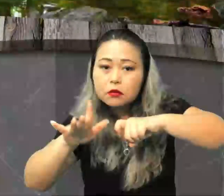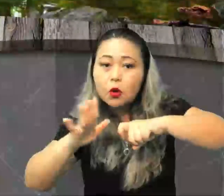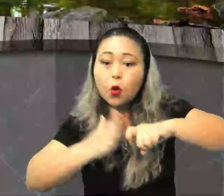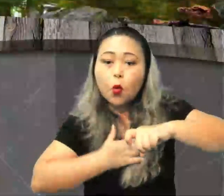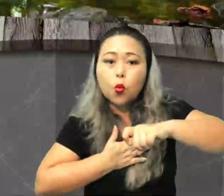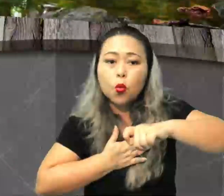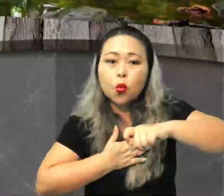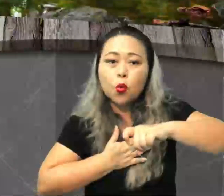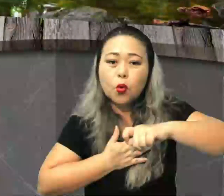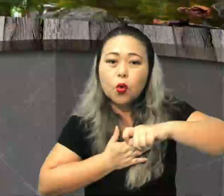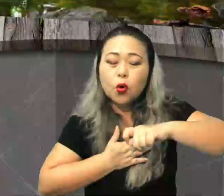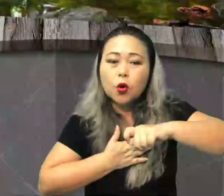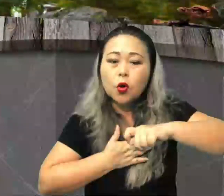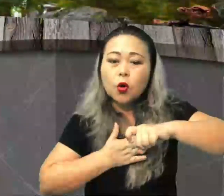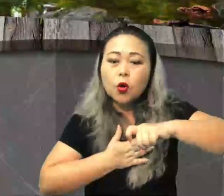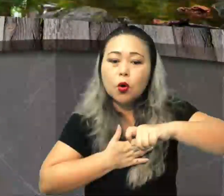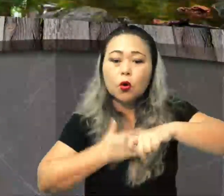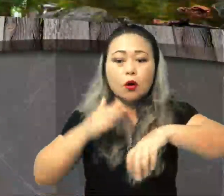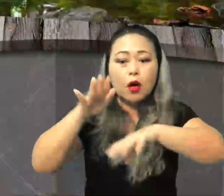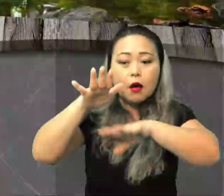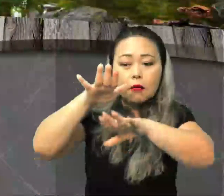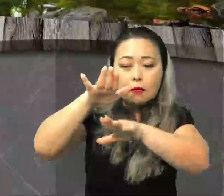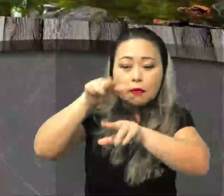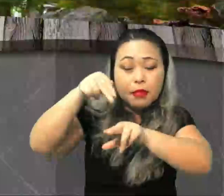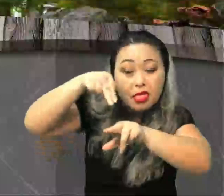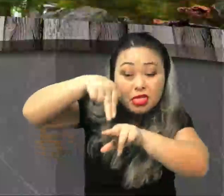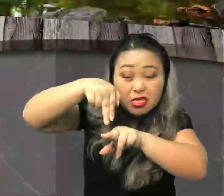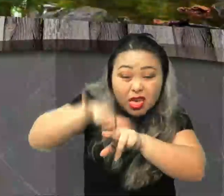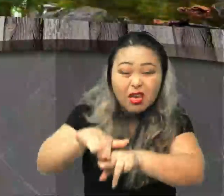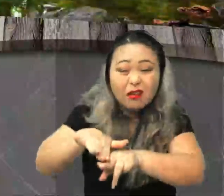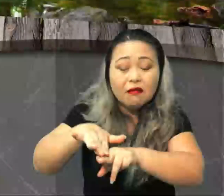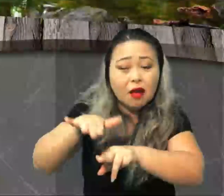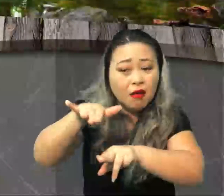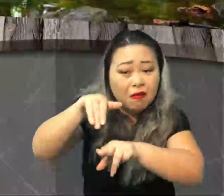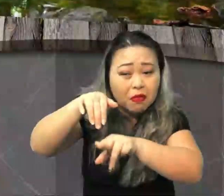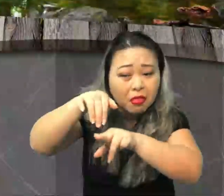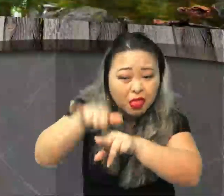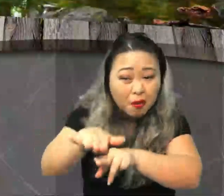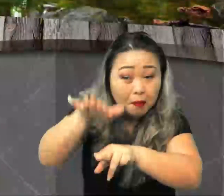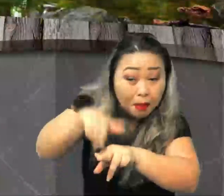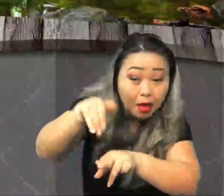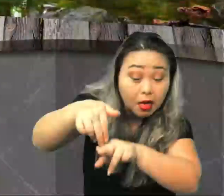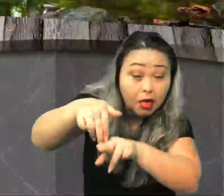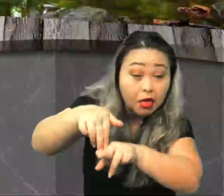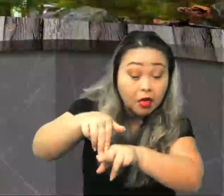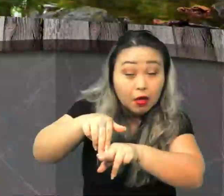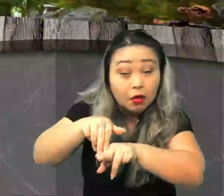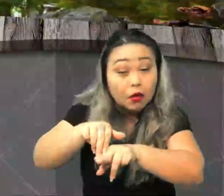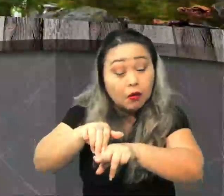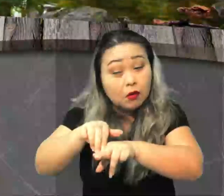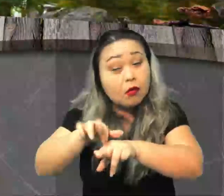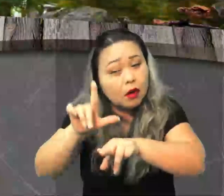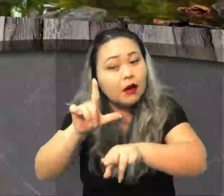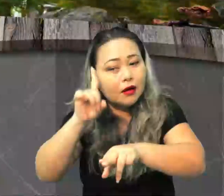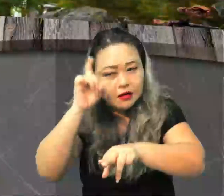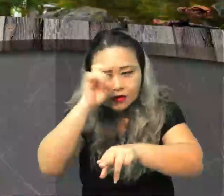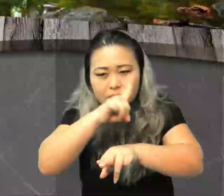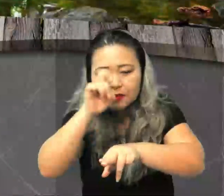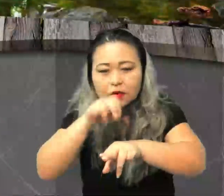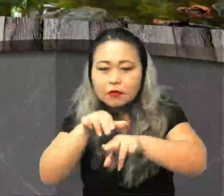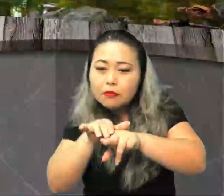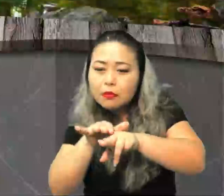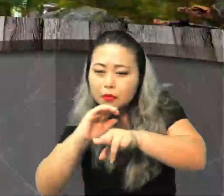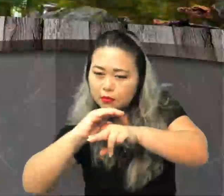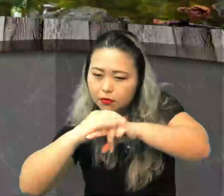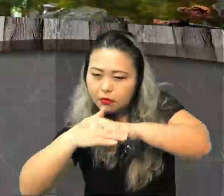de, oh meu Deus, quem gosta de matar esses bichinhos, né? Vai querer matar com o pé e às vezes vai ter uma certa dificuldade por causa